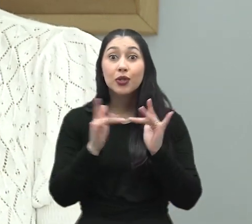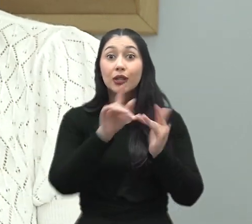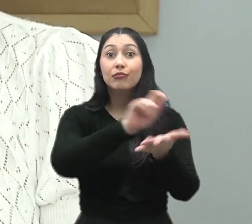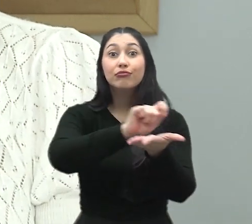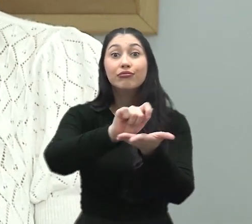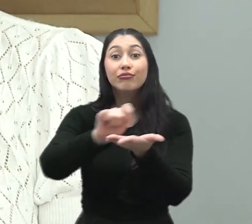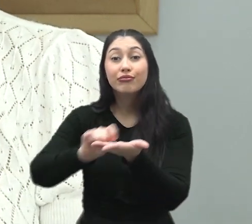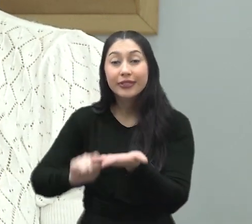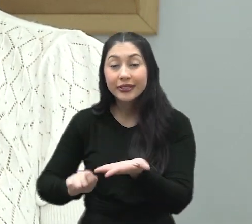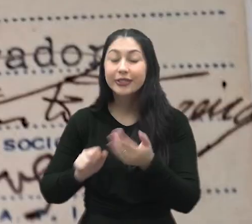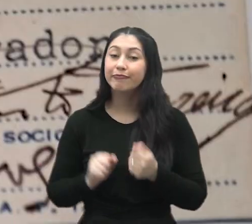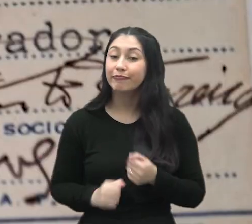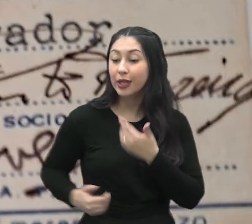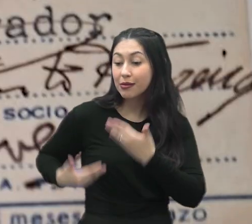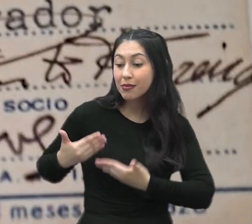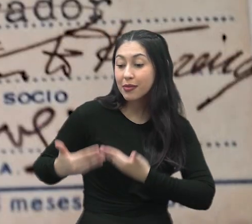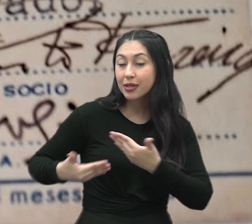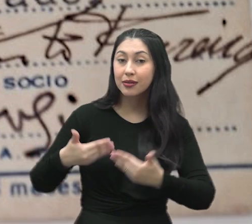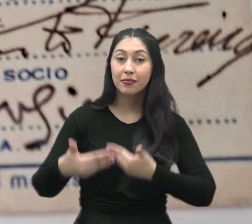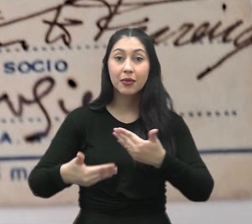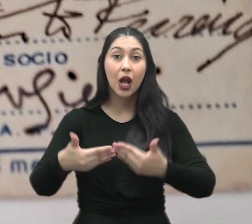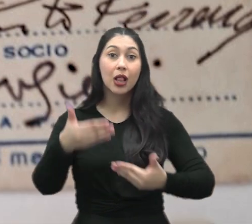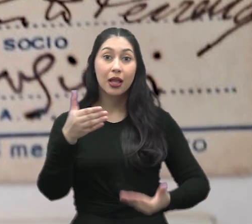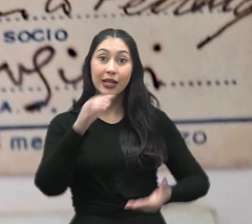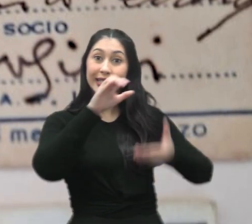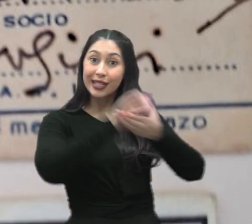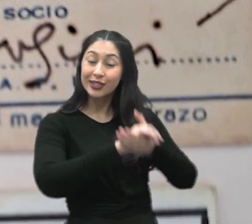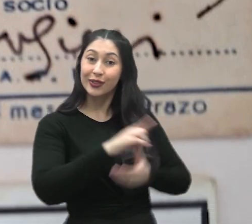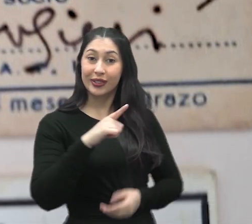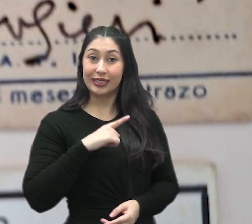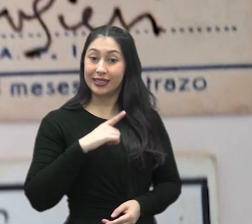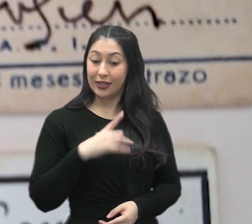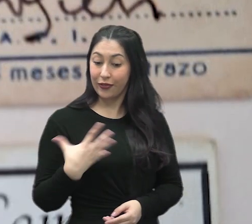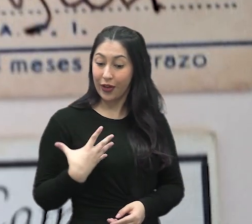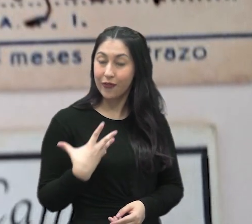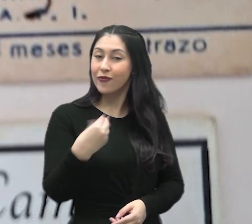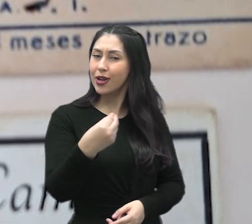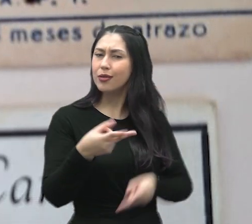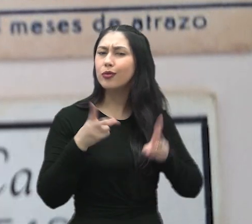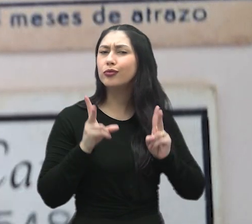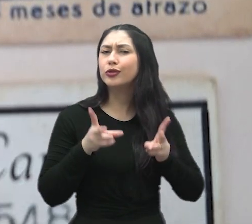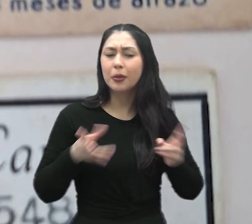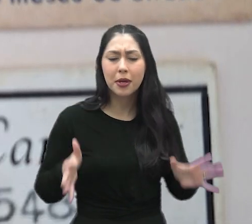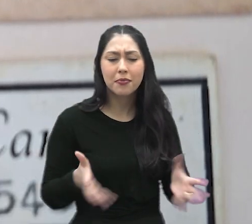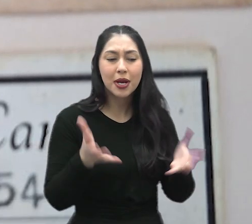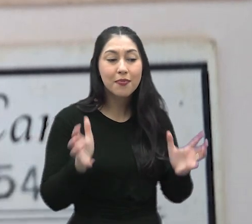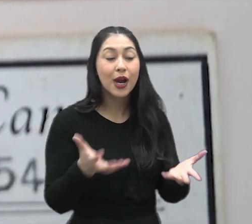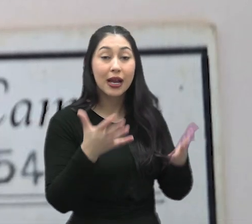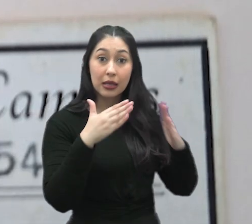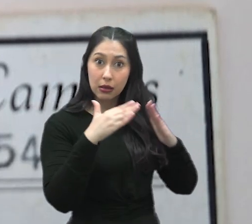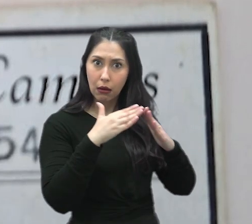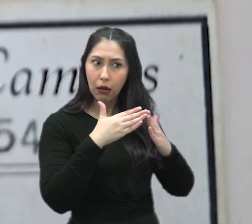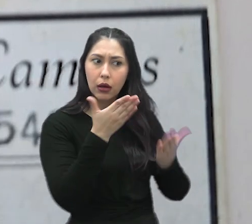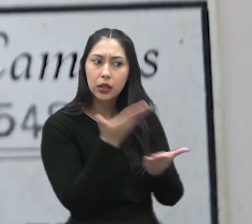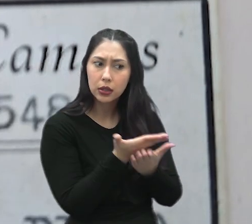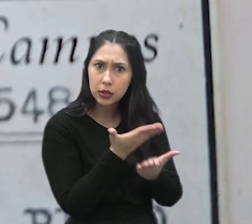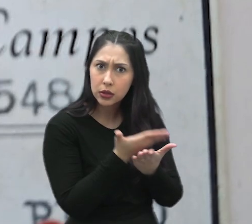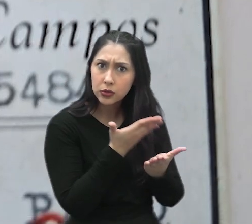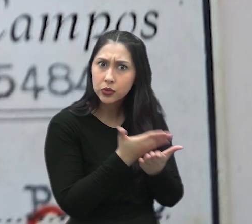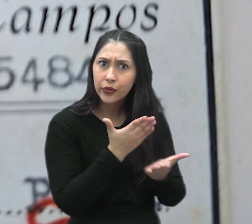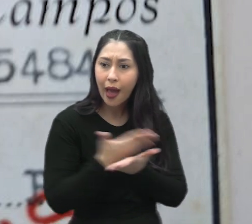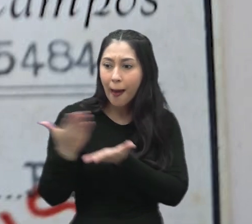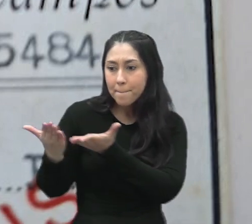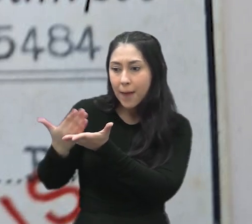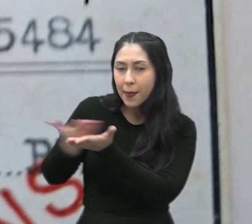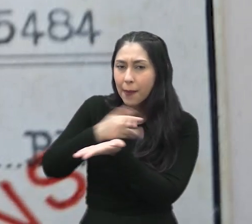outros escritores também. Ao longo da vida, Hélio se casou e teve filhos. Sempre incentivou os estudos dentro de casa.